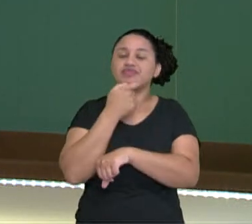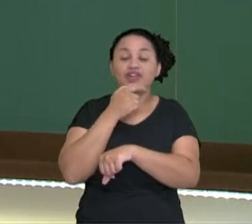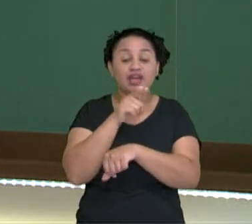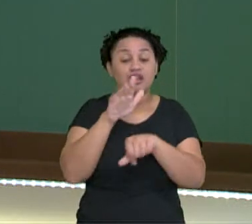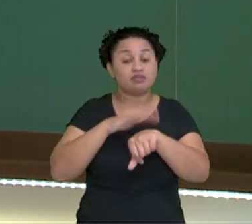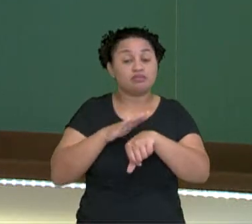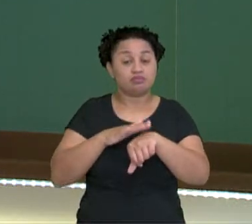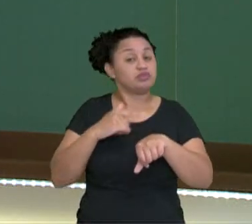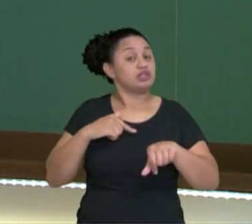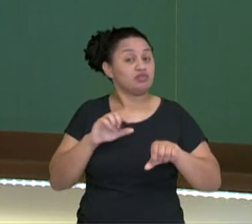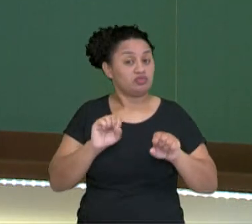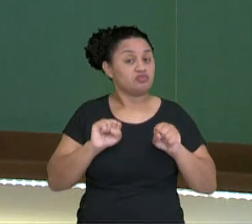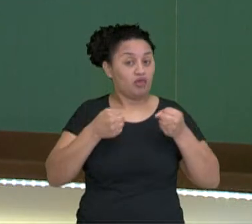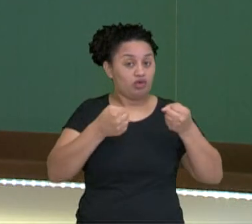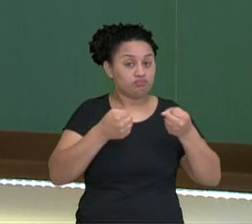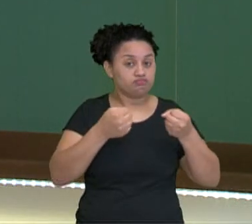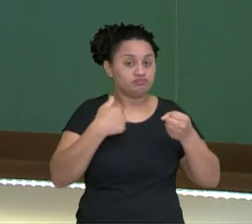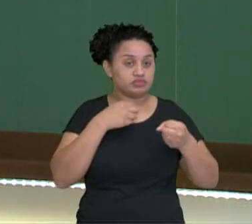naquele momento.